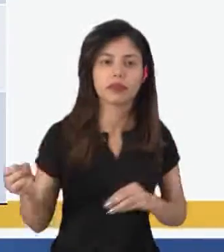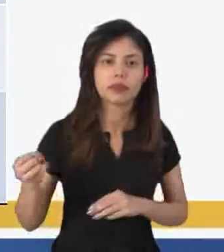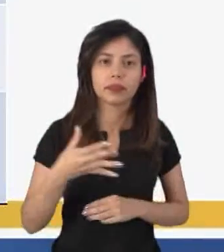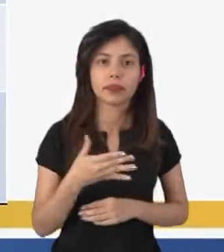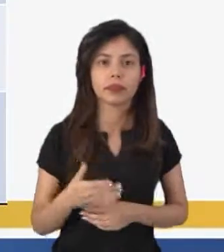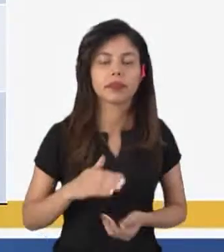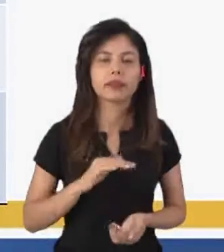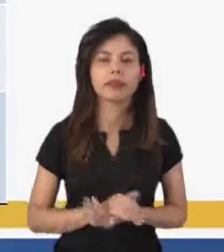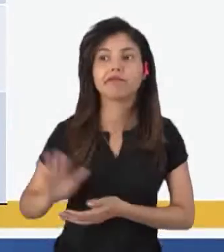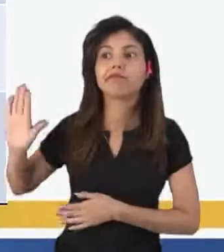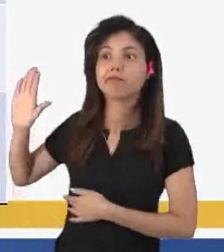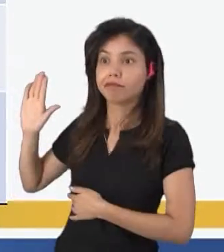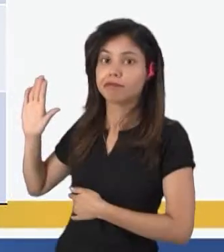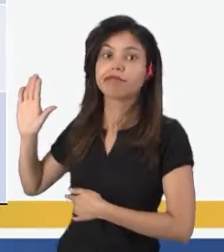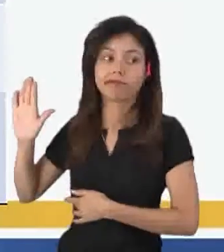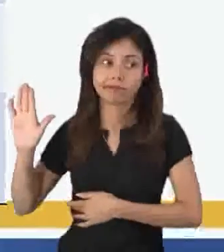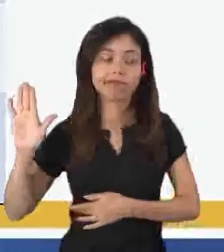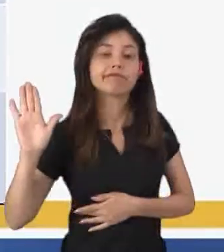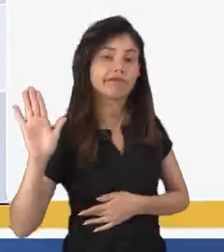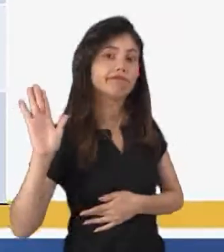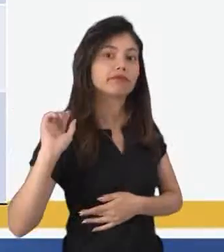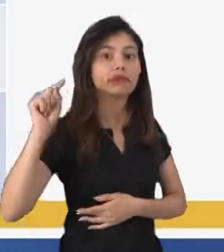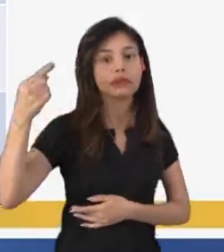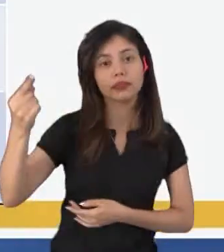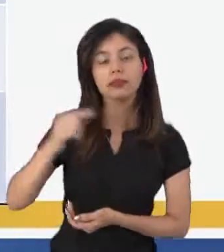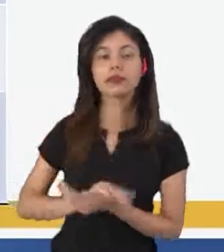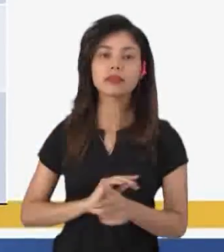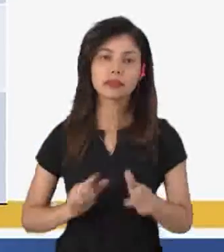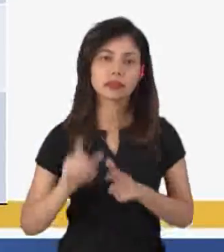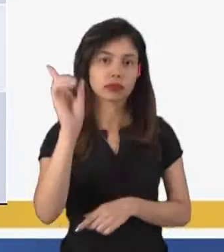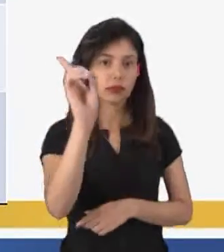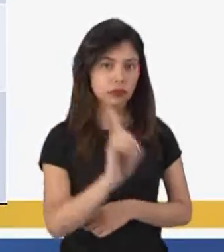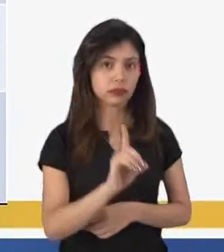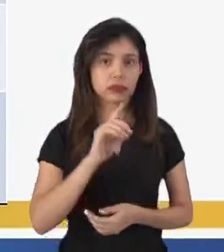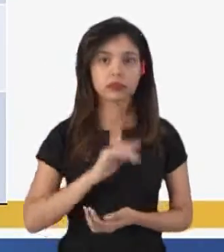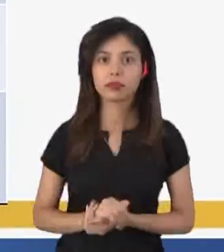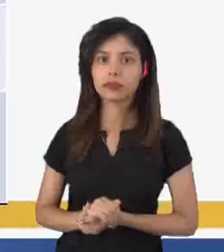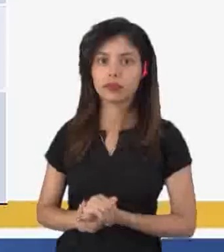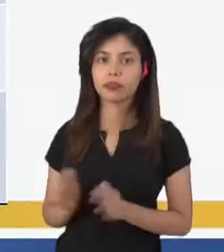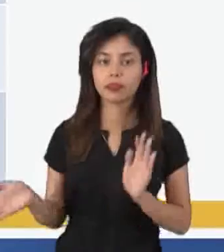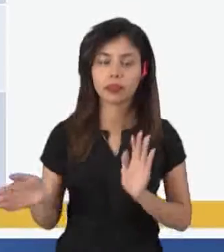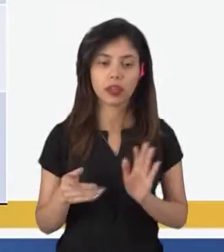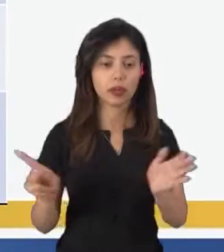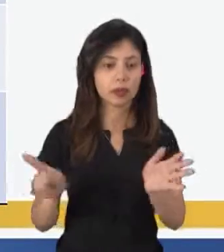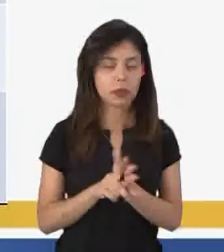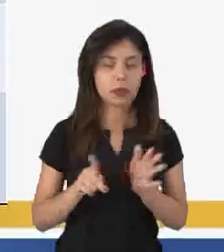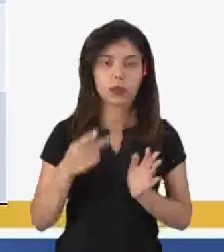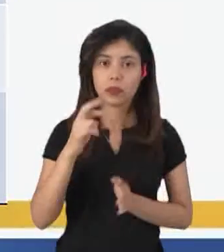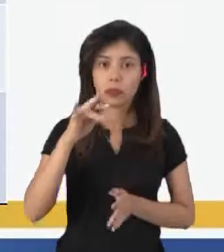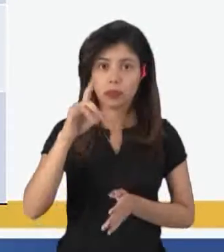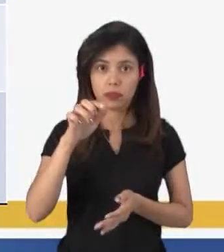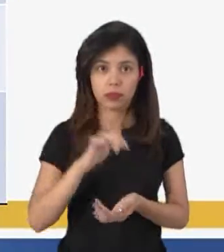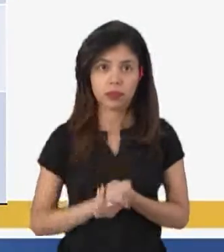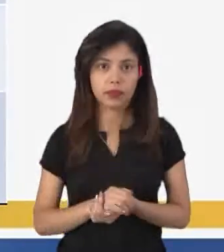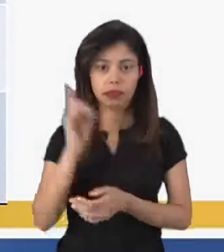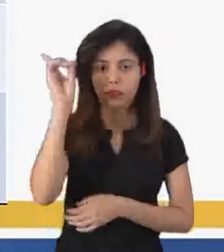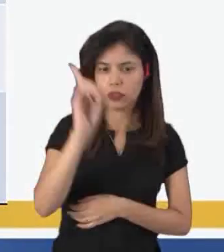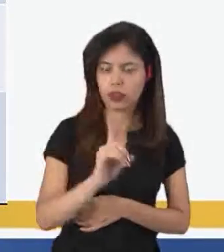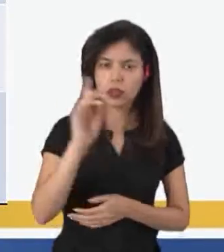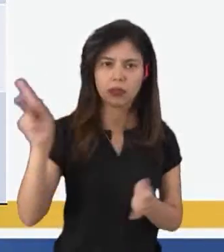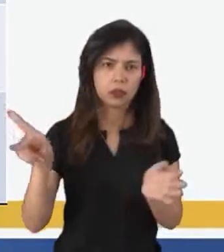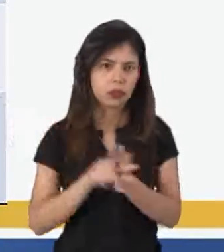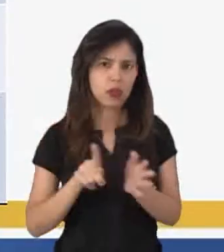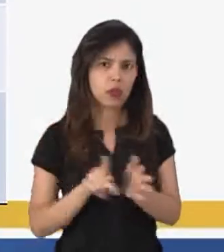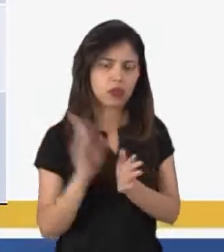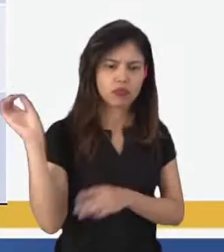nova promessa para a sociedade, daqueles que trabalhavam tinham direito, né, a propriedades, aos direitos intelectuais, não